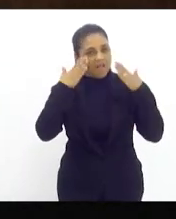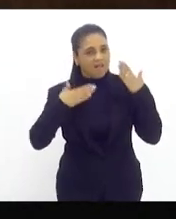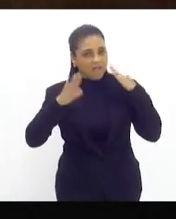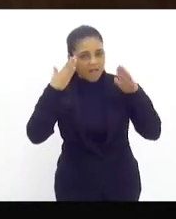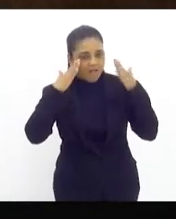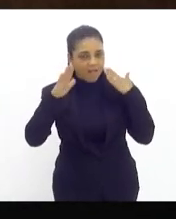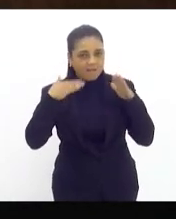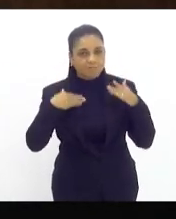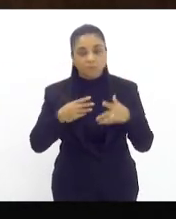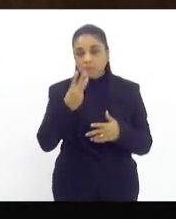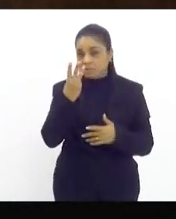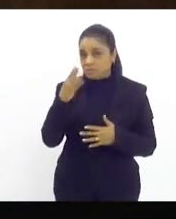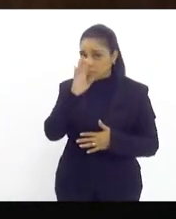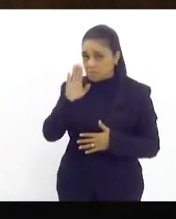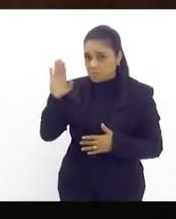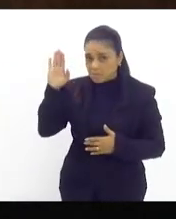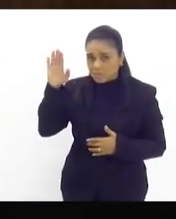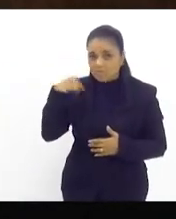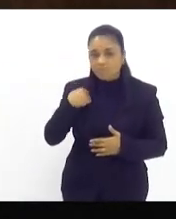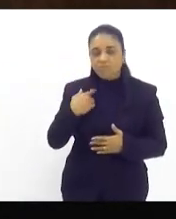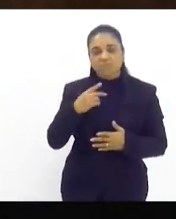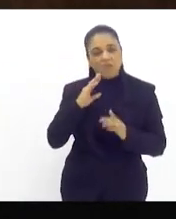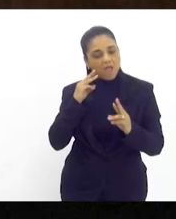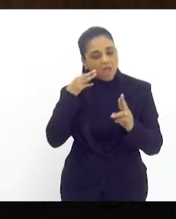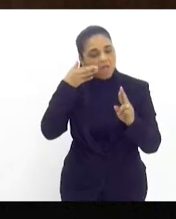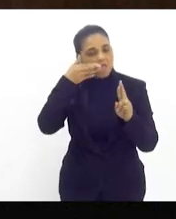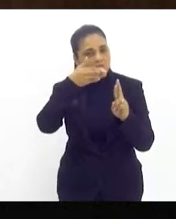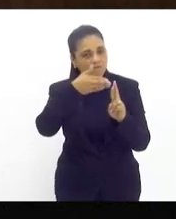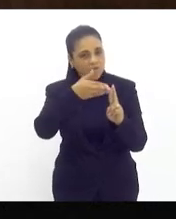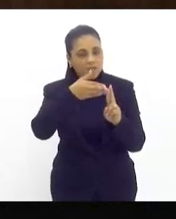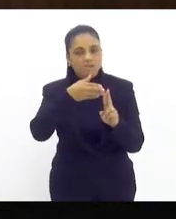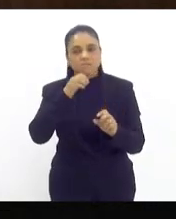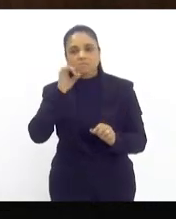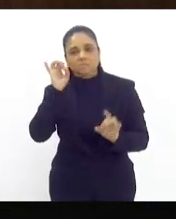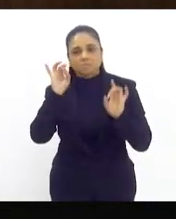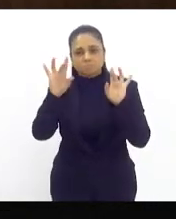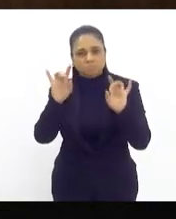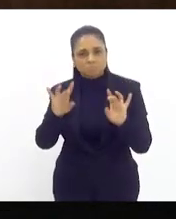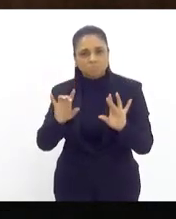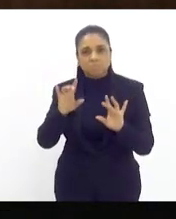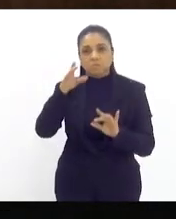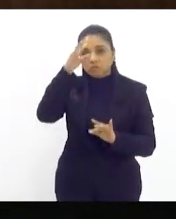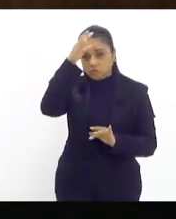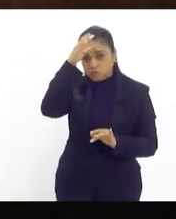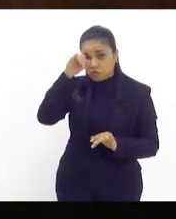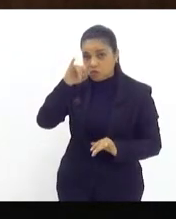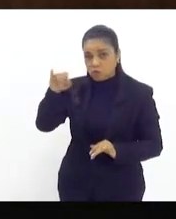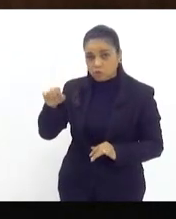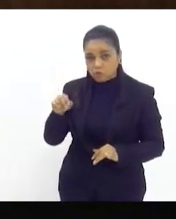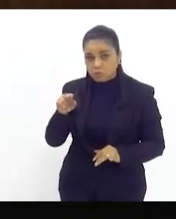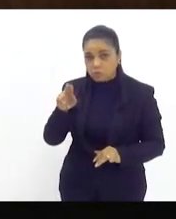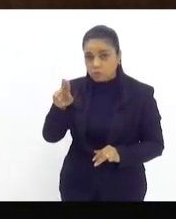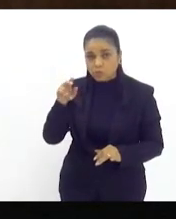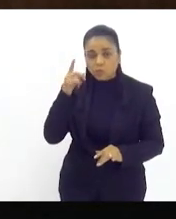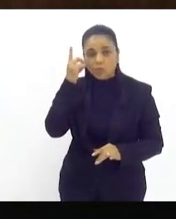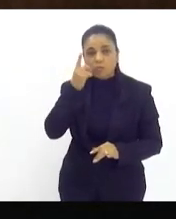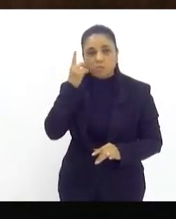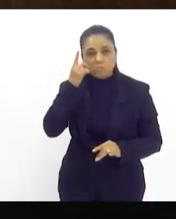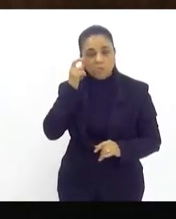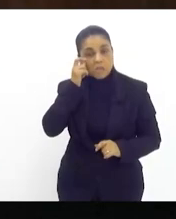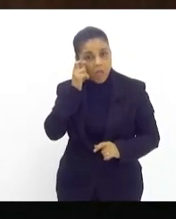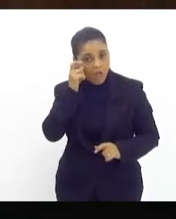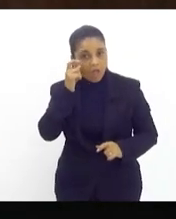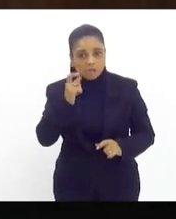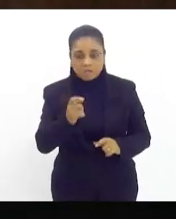fazer aqui uma referência muito especial a deputada tia Ju que é uma deputada sempre muito atenta